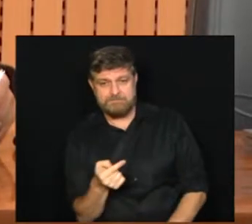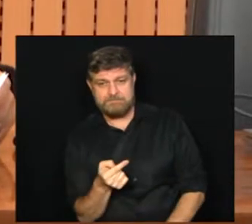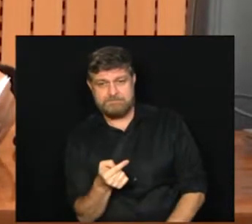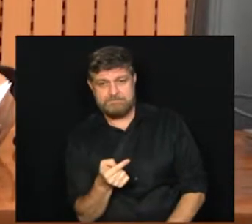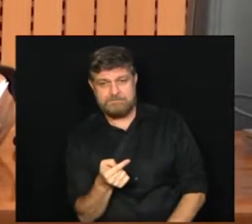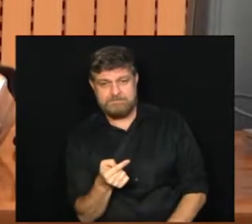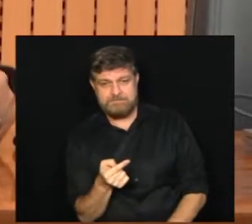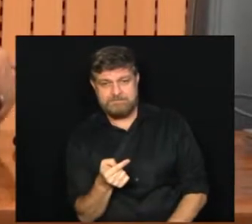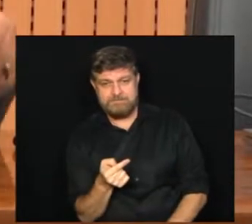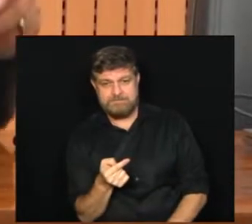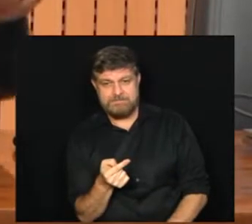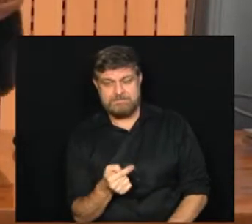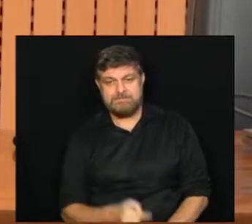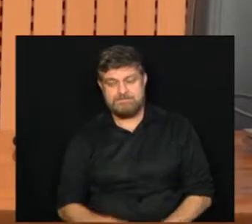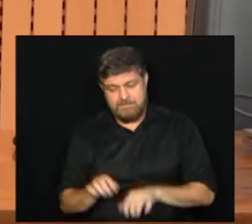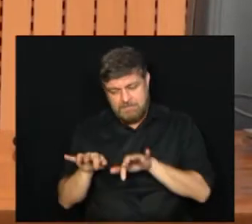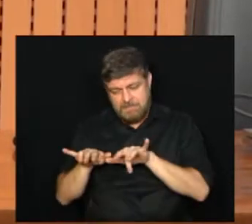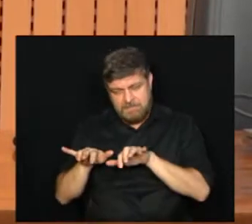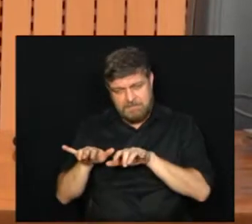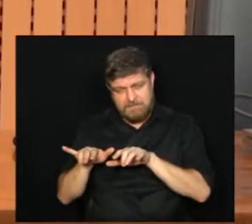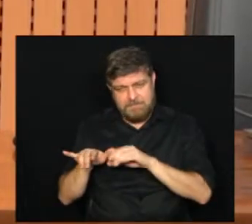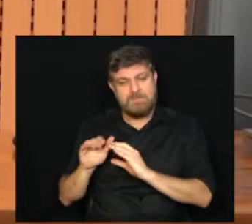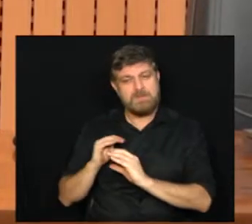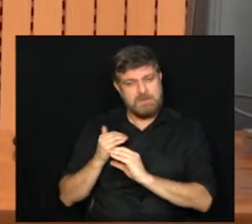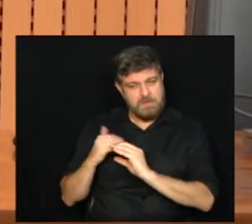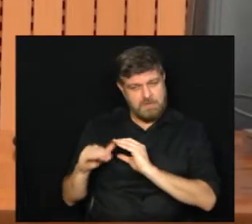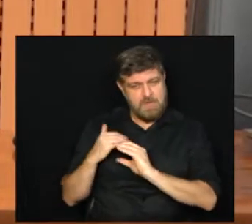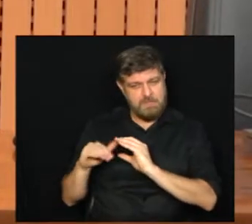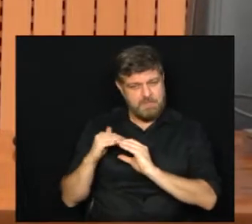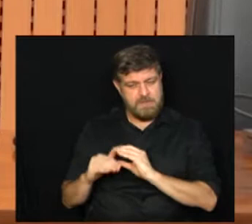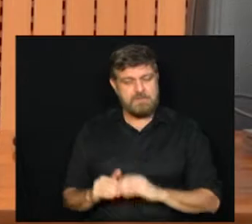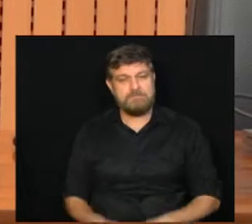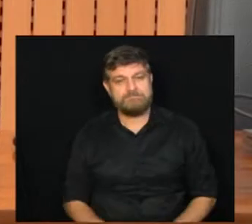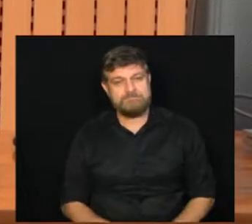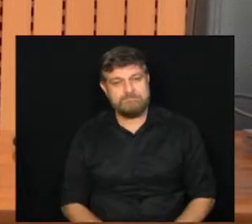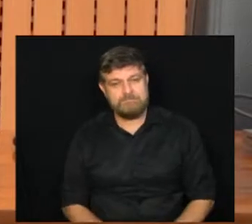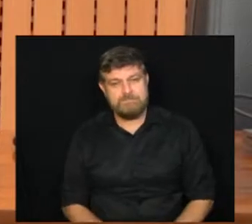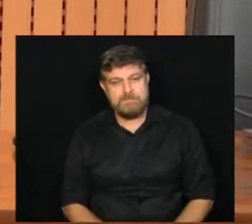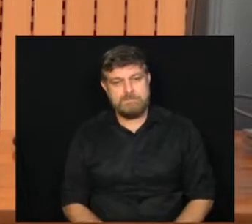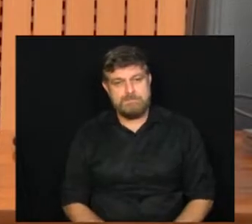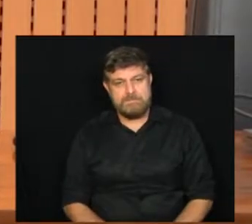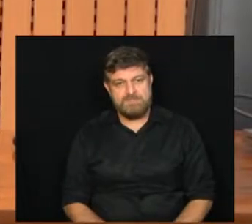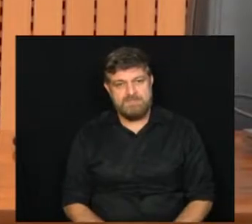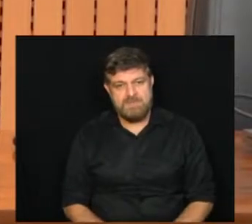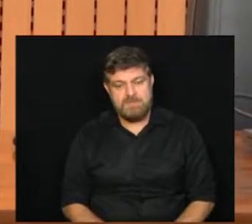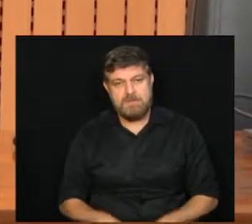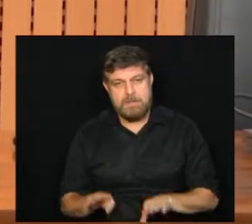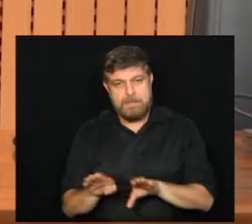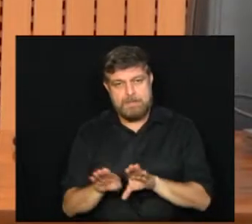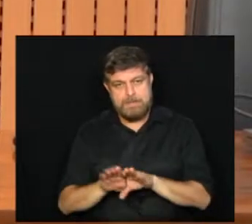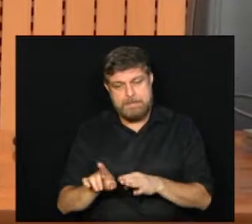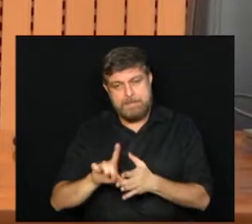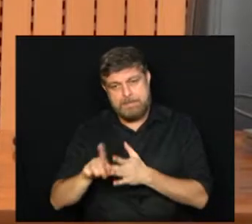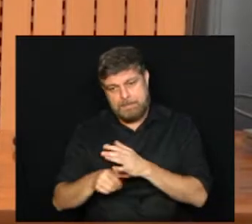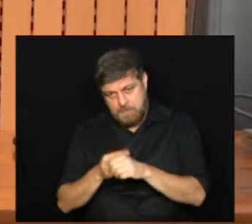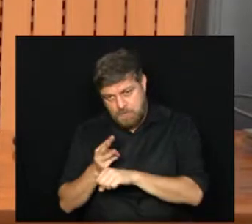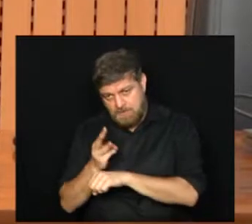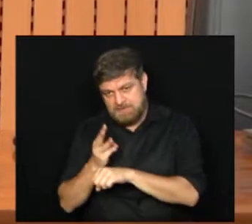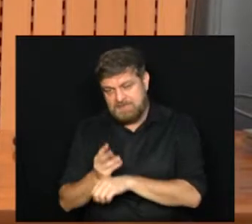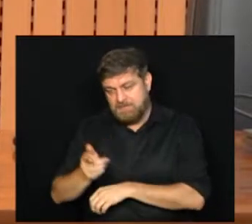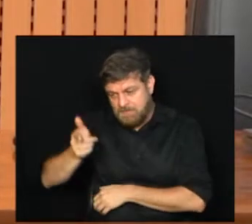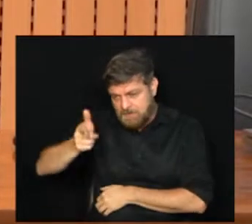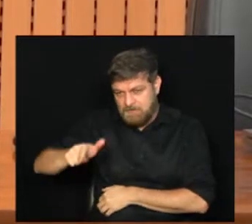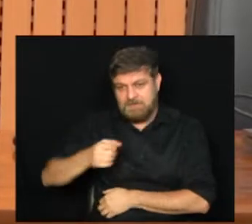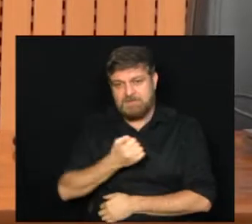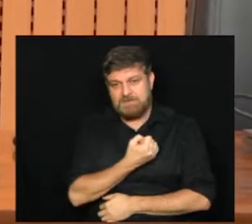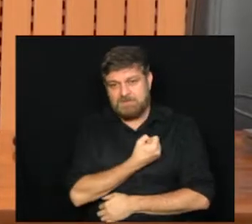comunicacão@campinas.leg.br, tá certo? Você que está nos acompanhando por aí. E o WhatsApp eu informo para você já, tá? Assim que